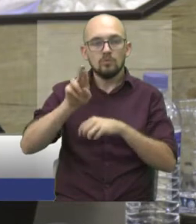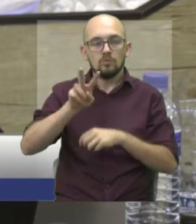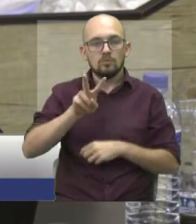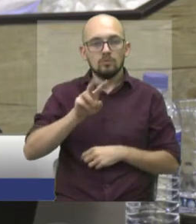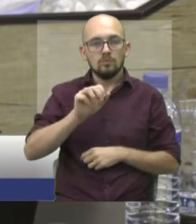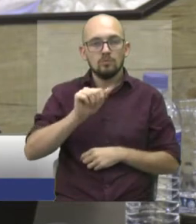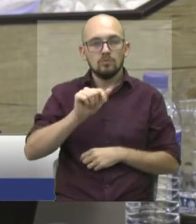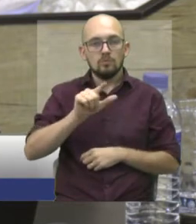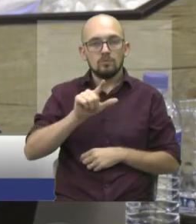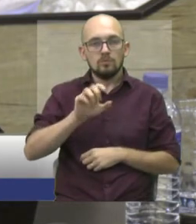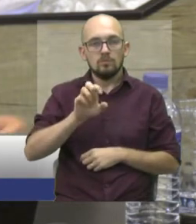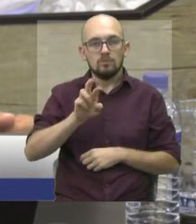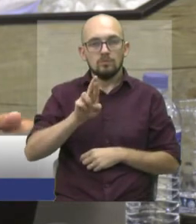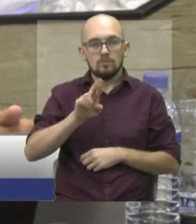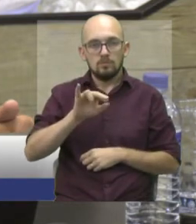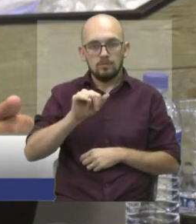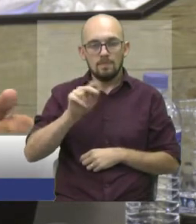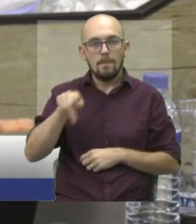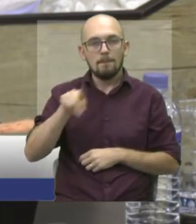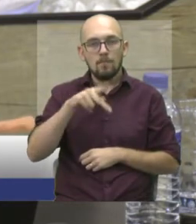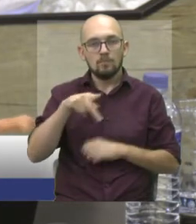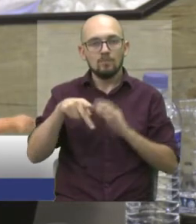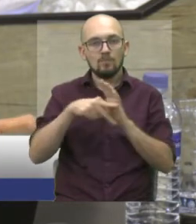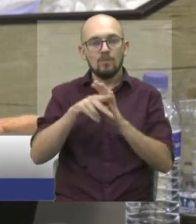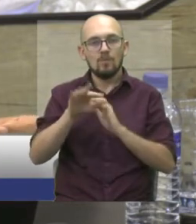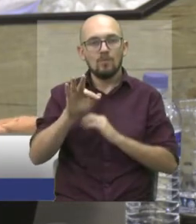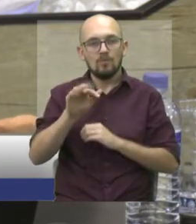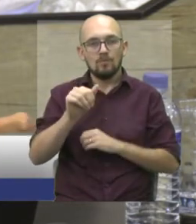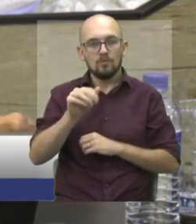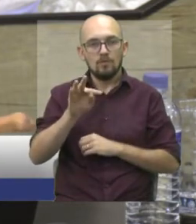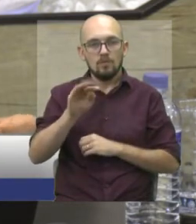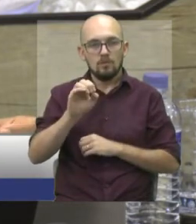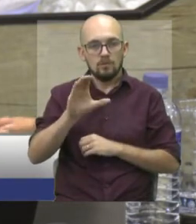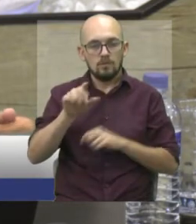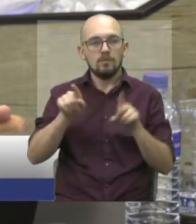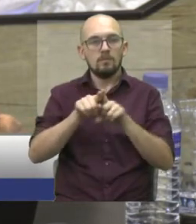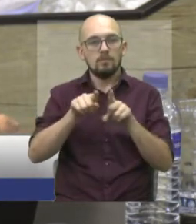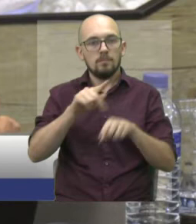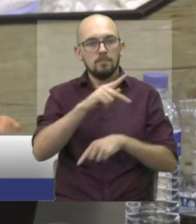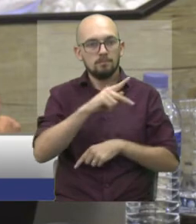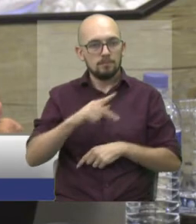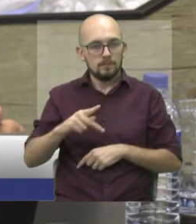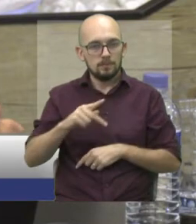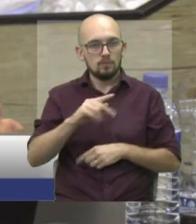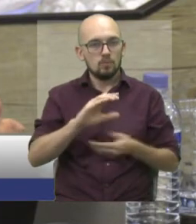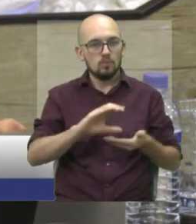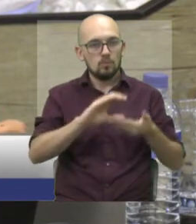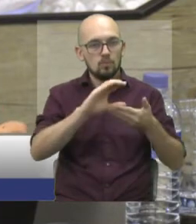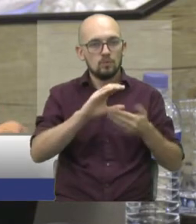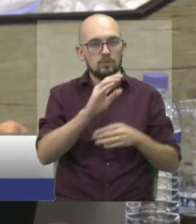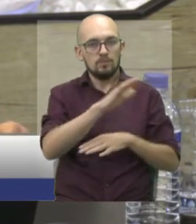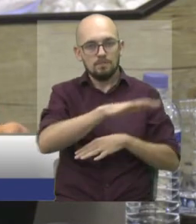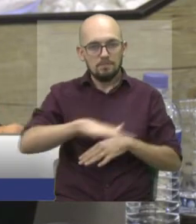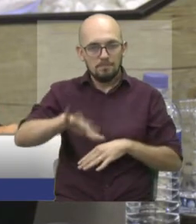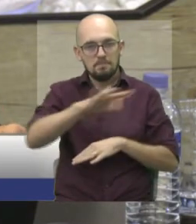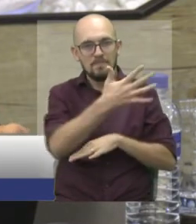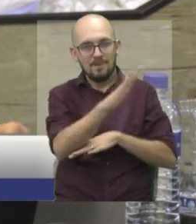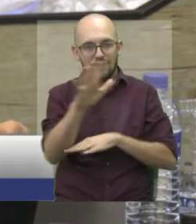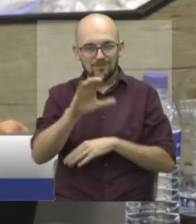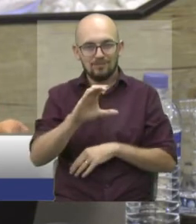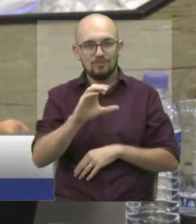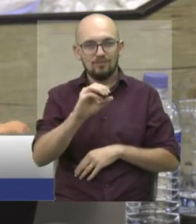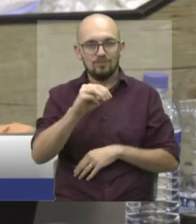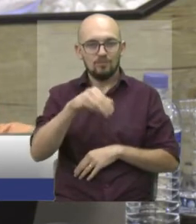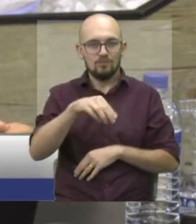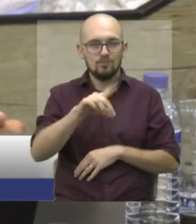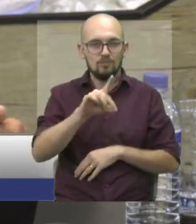Valéria, professora da FATEC e presidente do CONDEMA, e veio conversar com a gente a respeito